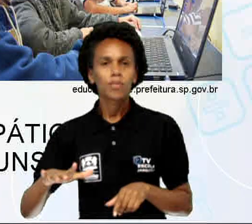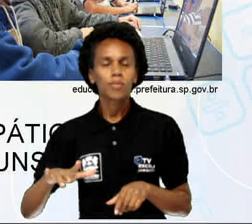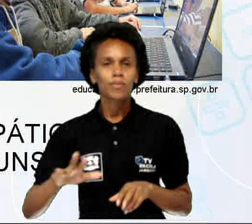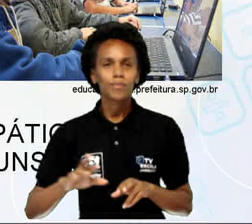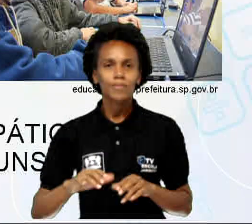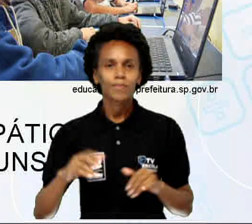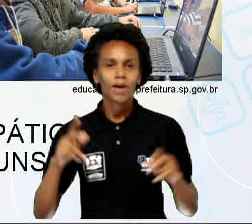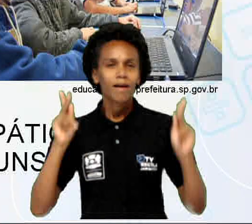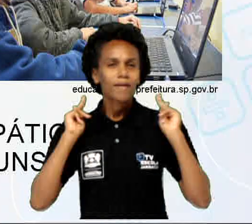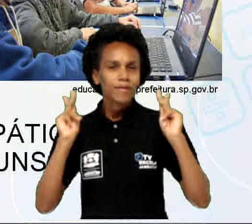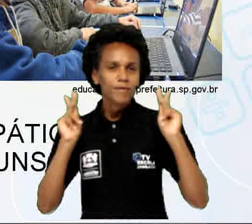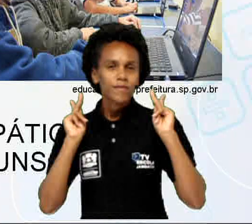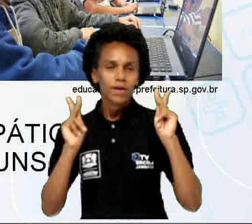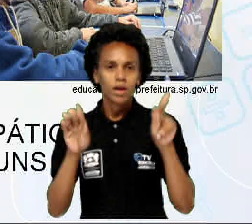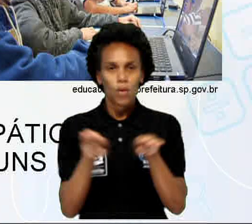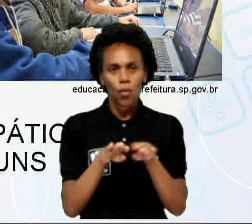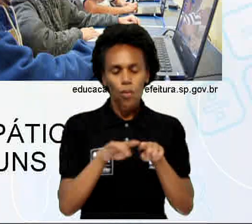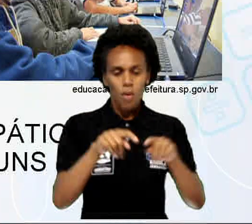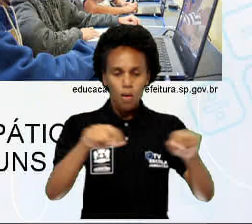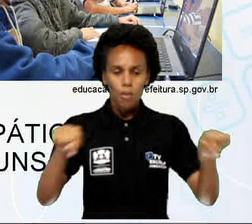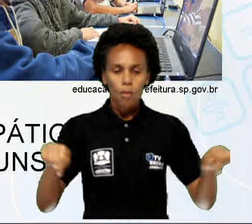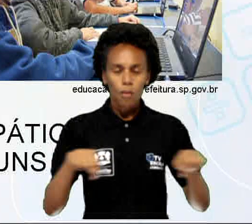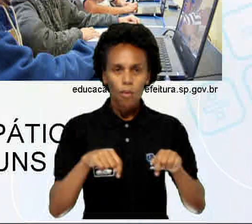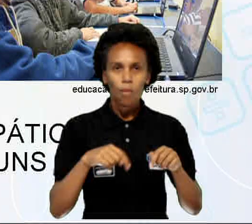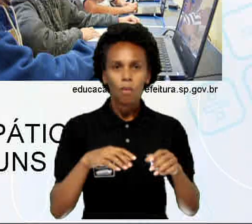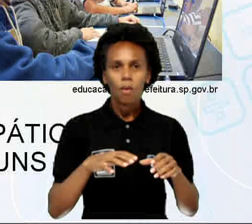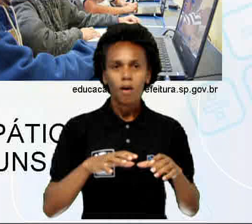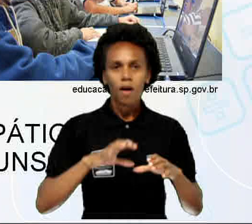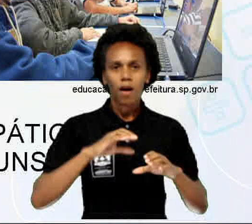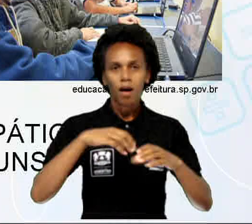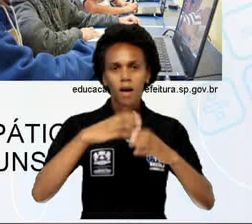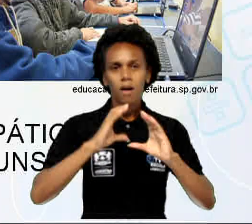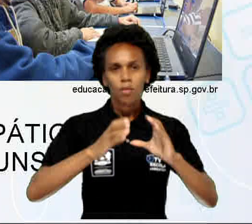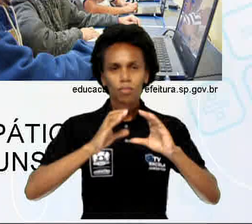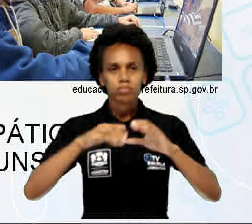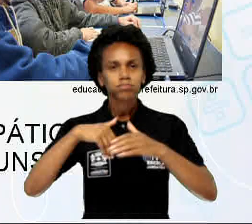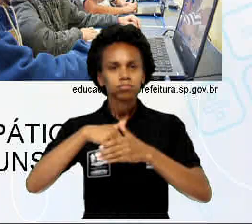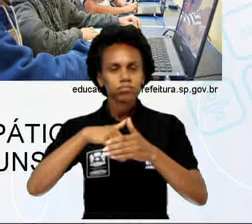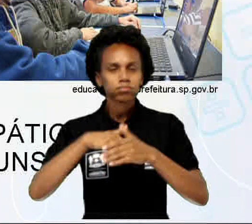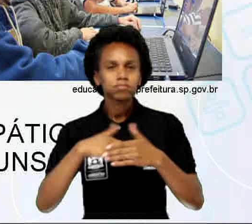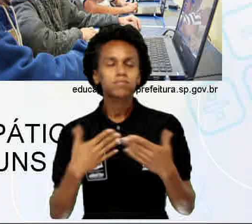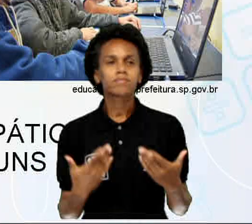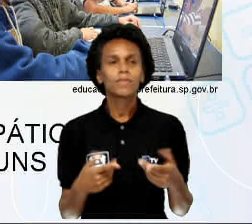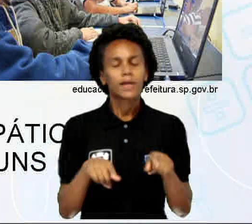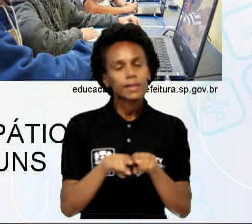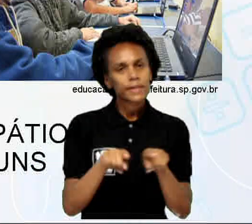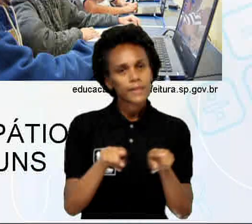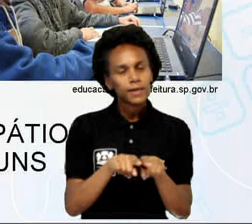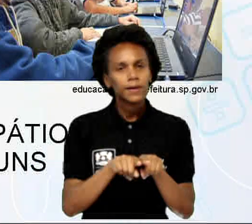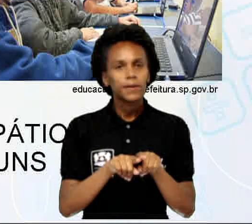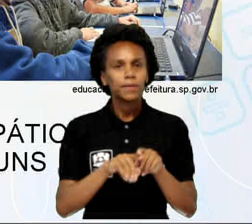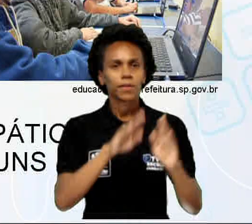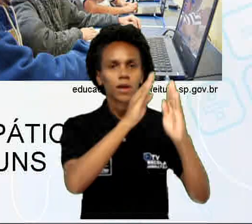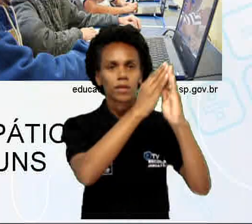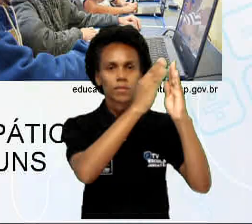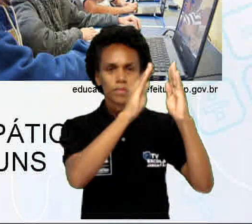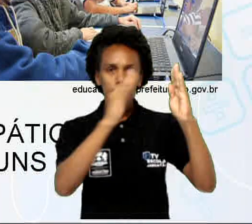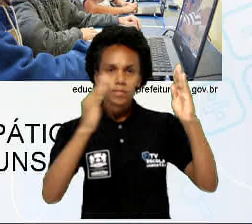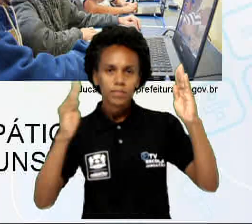ambientes, além de divertidos, ajuda no desenvolvimento e na aprendizagem, como a biblioteca, né?